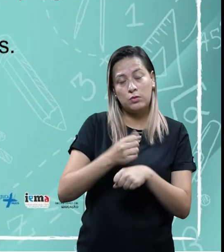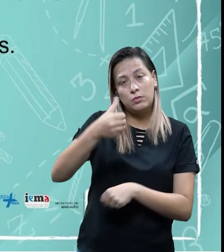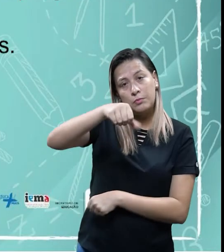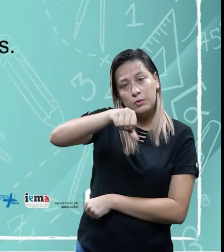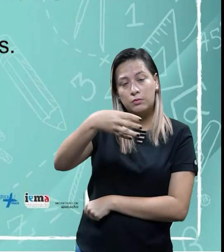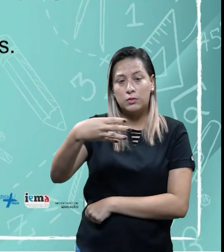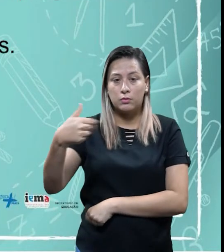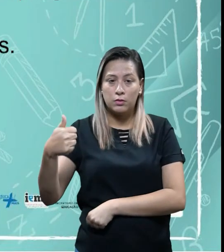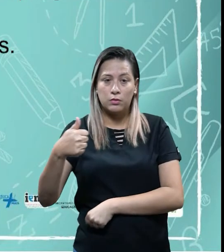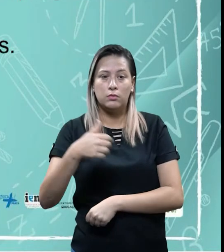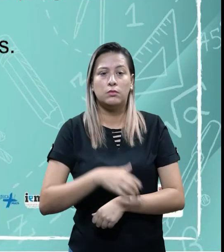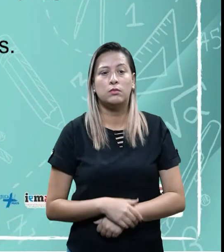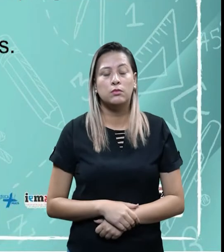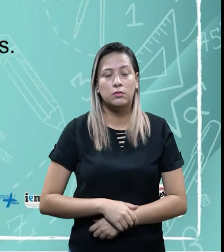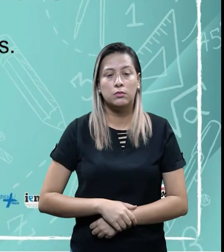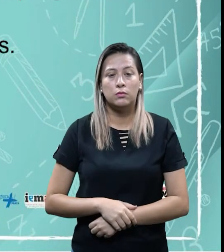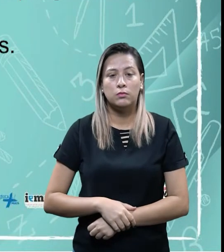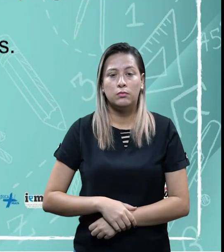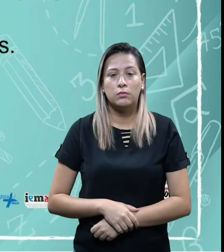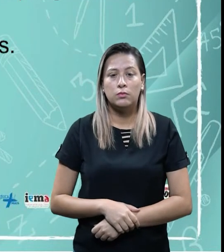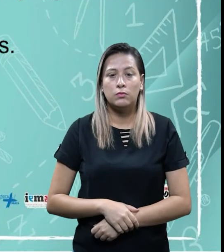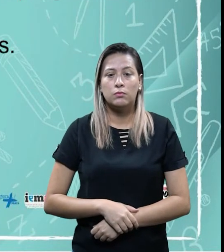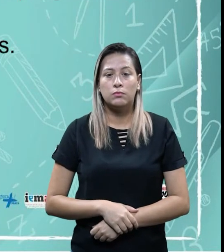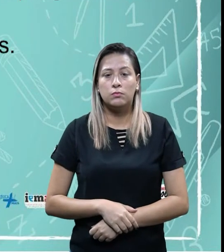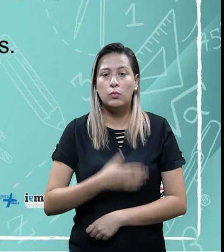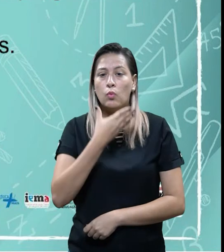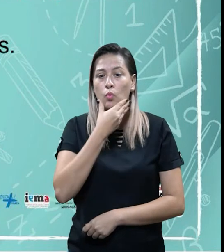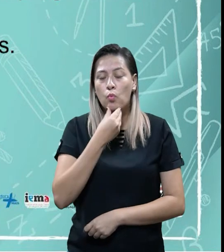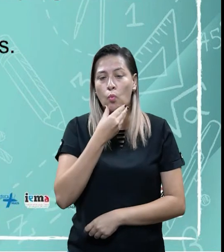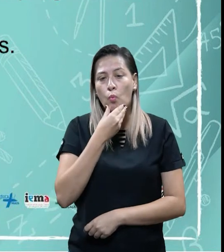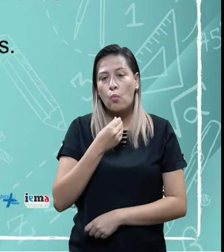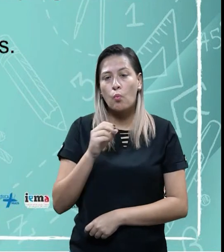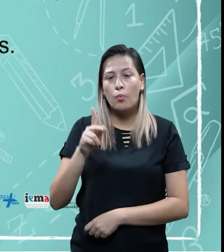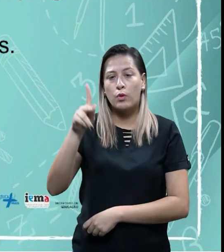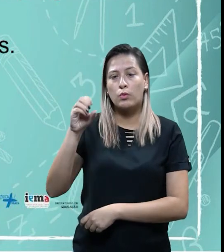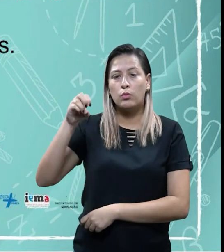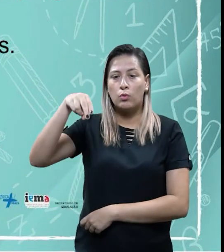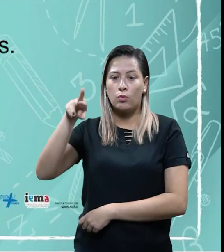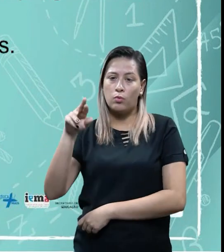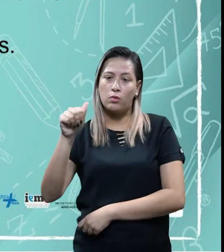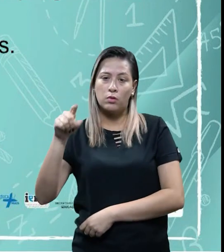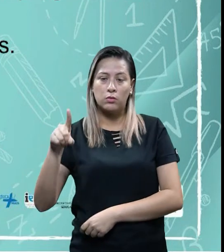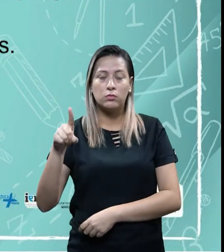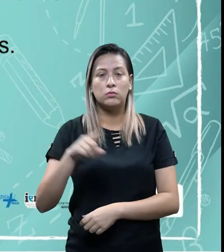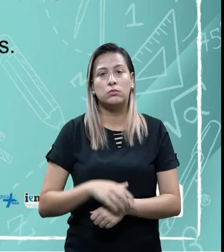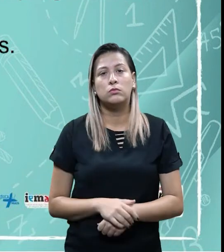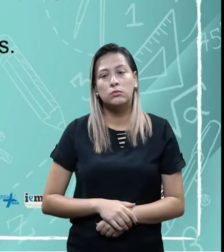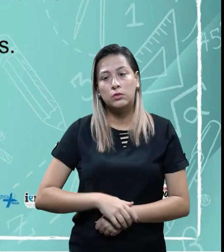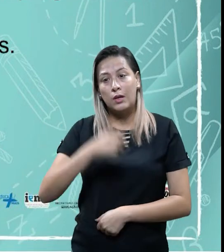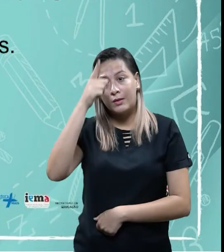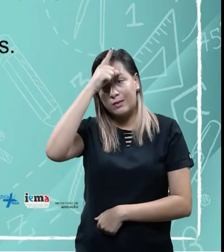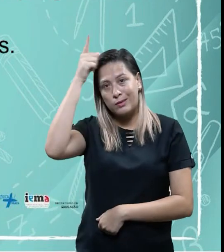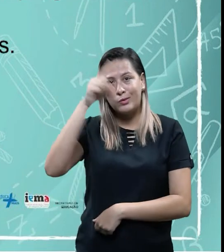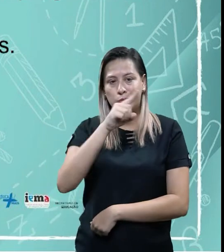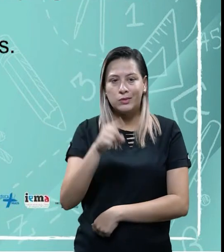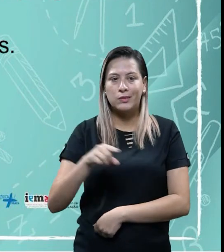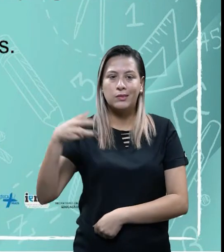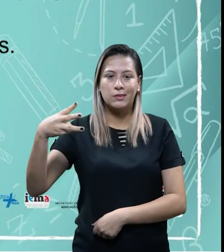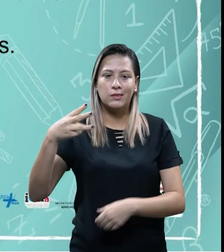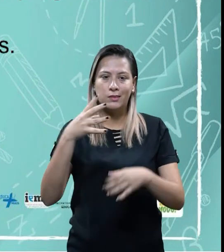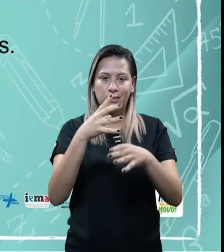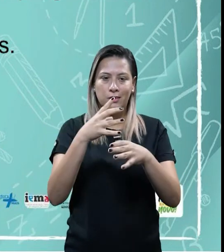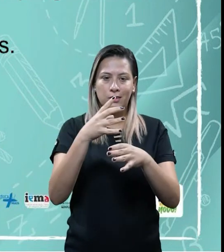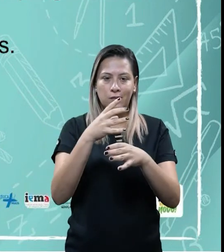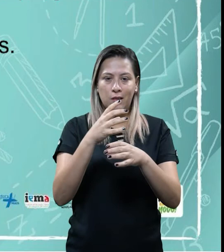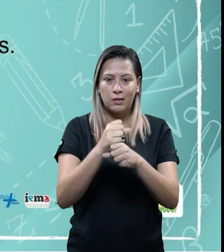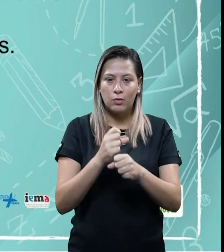1941, em Berlim, o alemão Konrad Zuse construiu o Z3, a primeira calculadora completamente automática